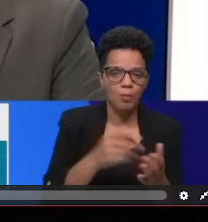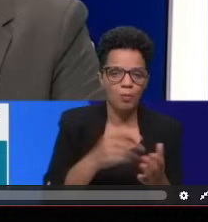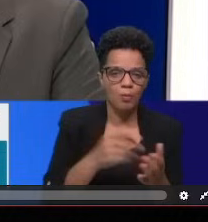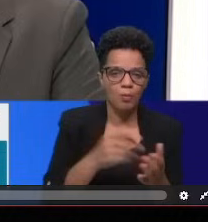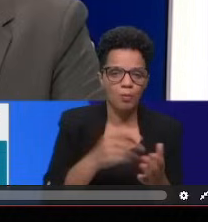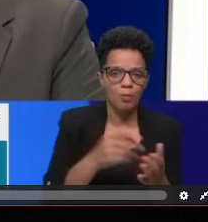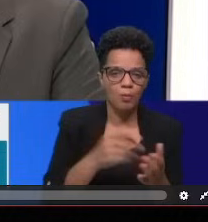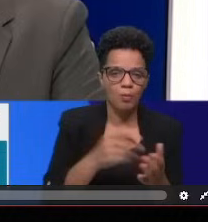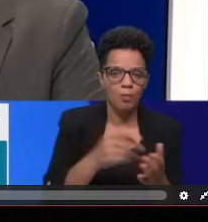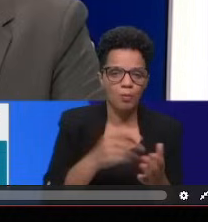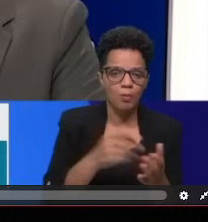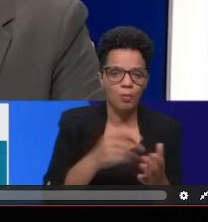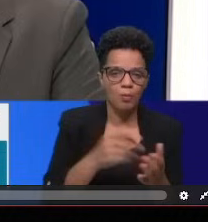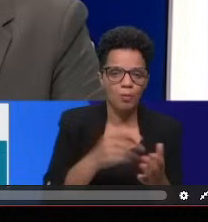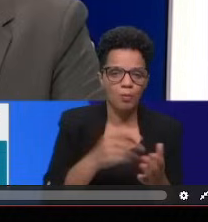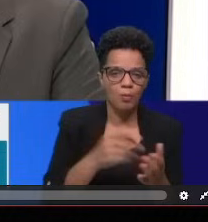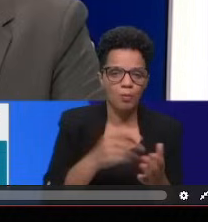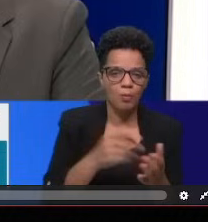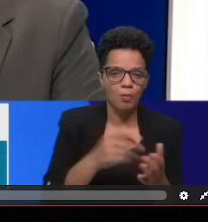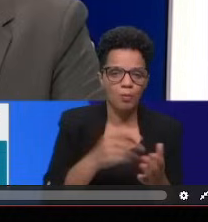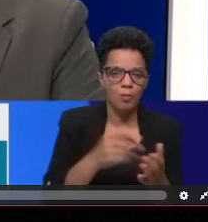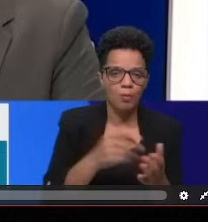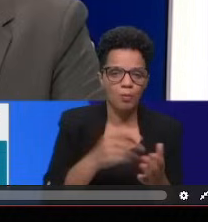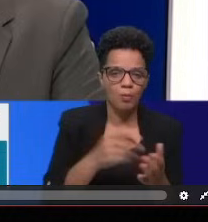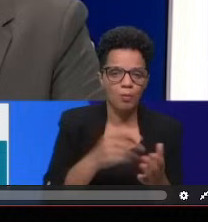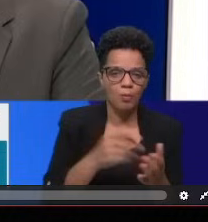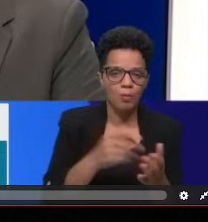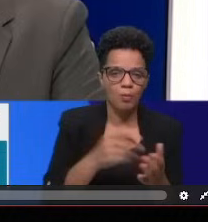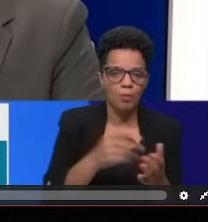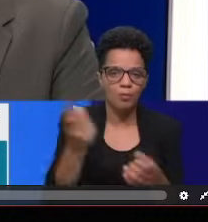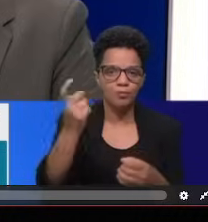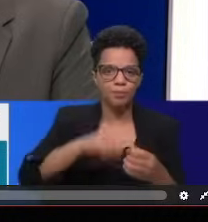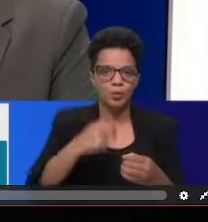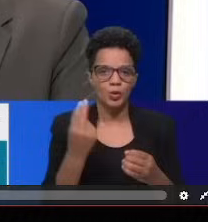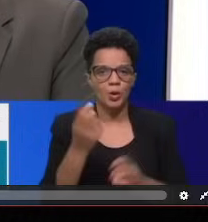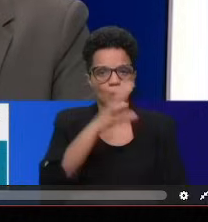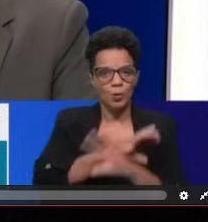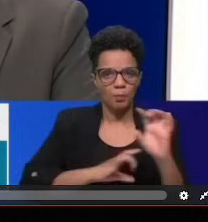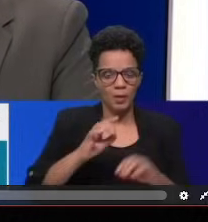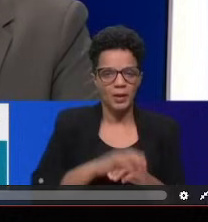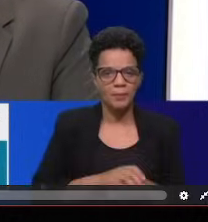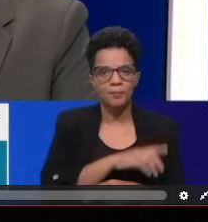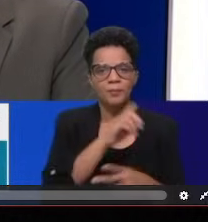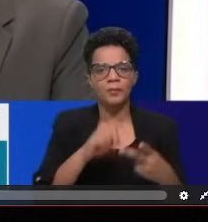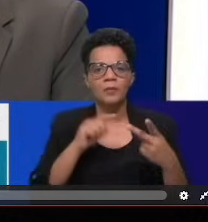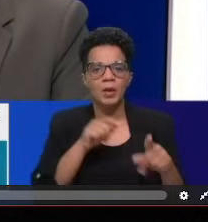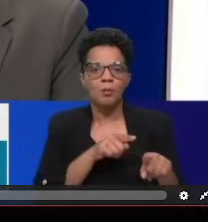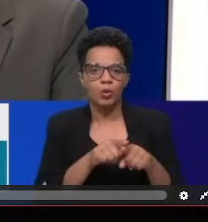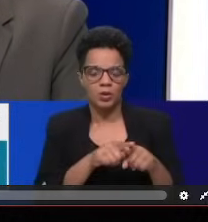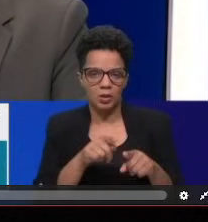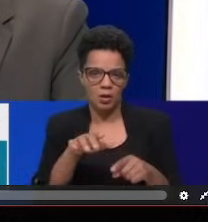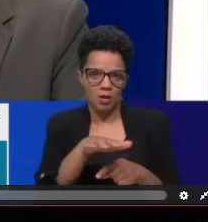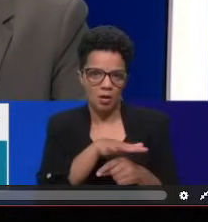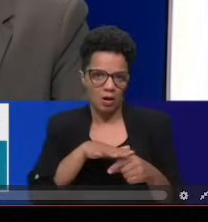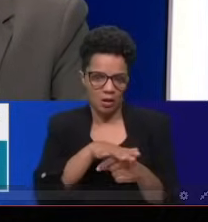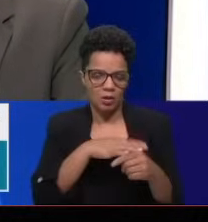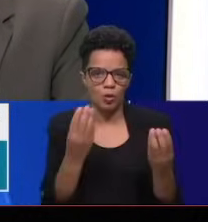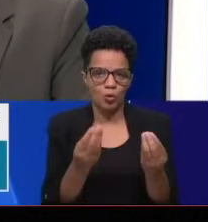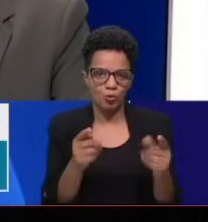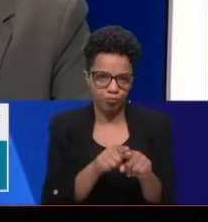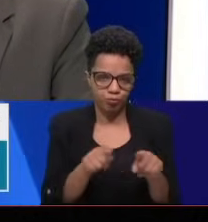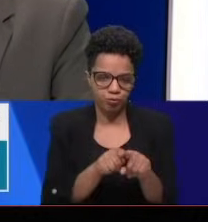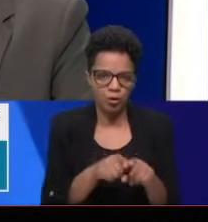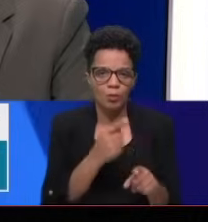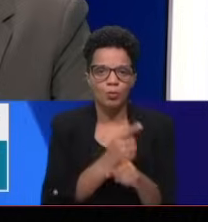do chat idiotas para podermos Tipo depois mais tarde ler e desde logo também a própria política agrícola comum porque teremos o maior